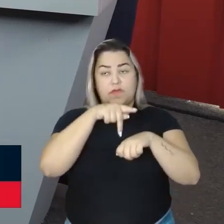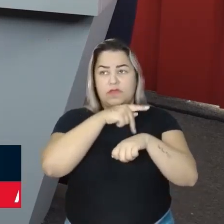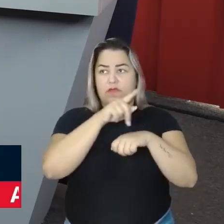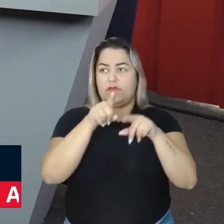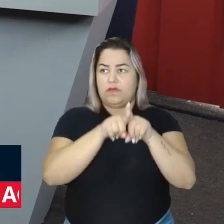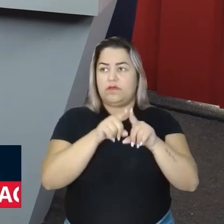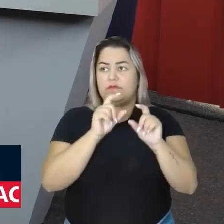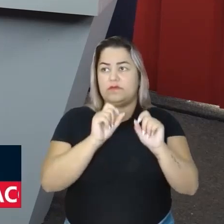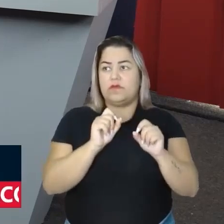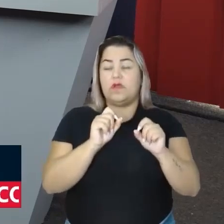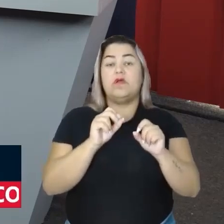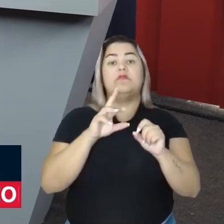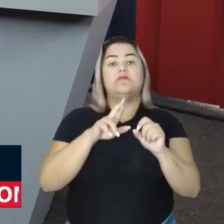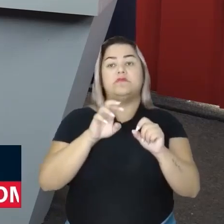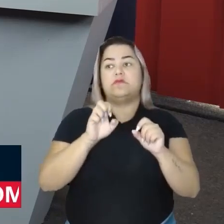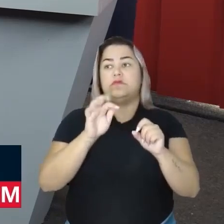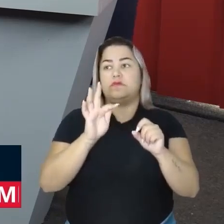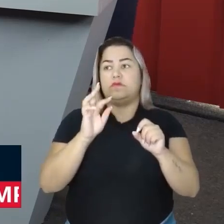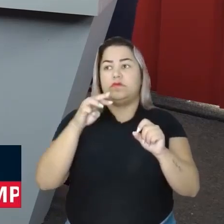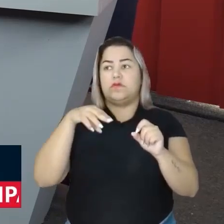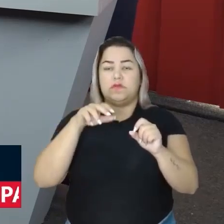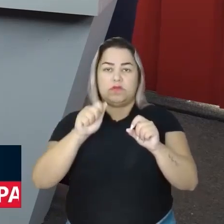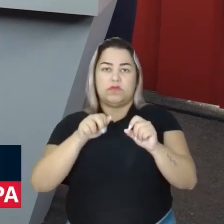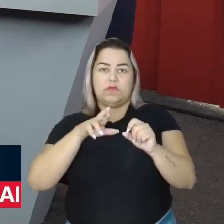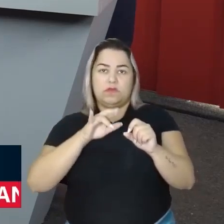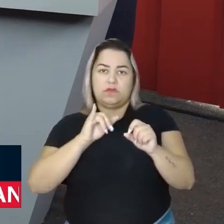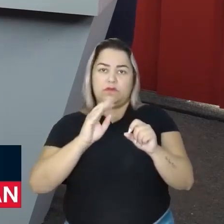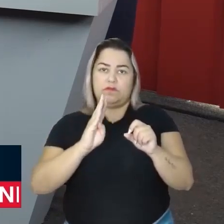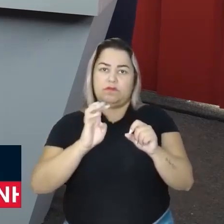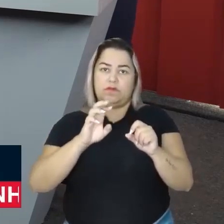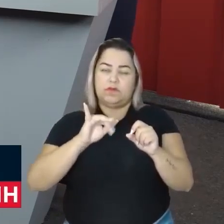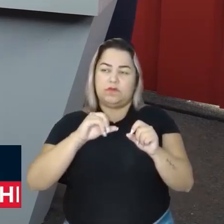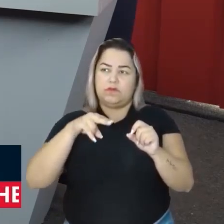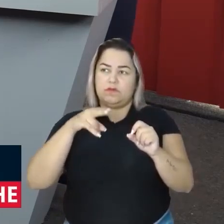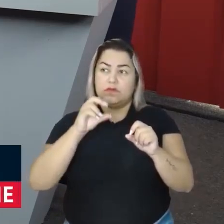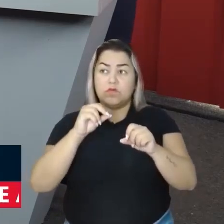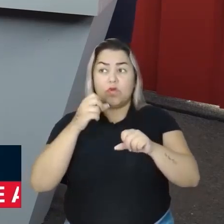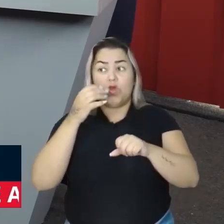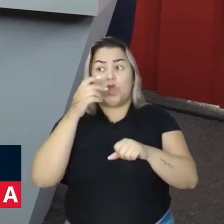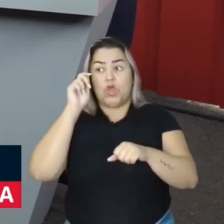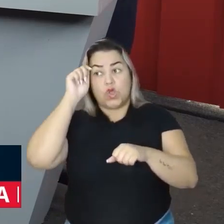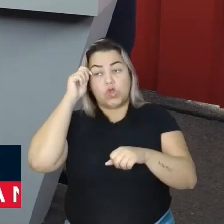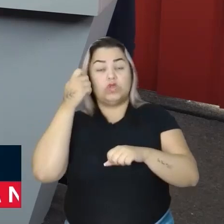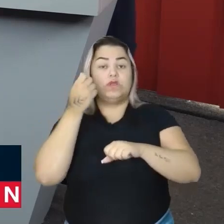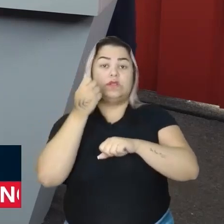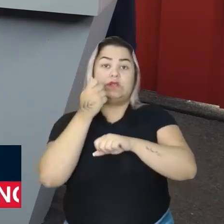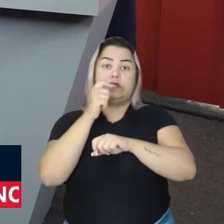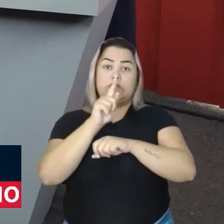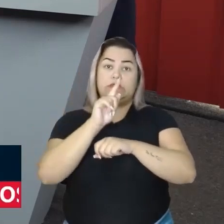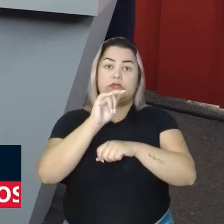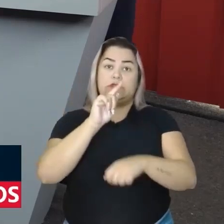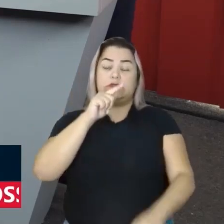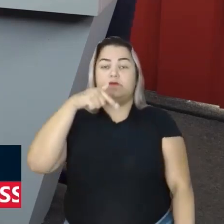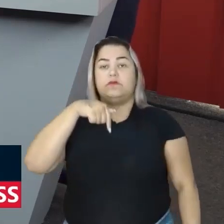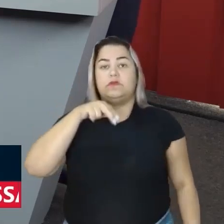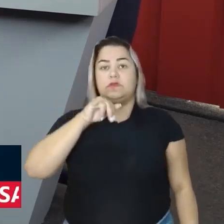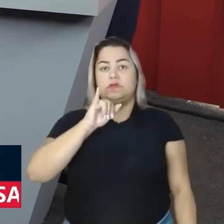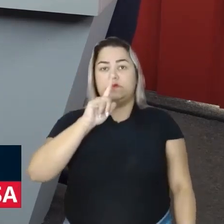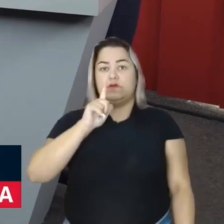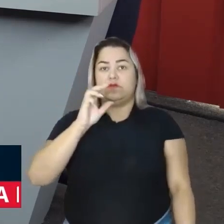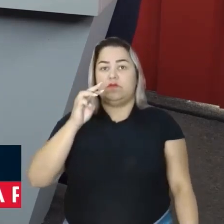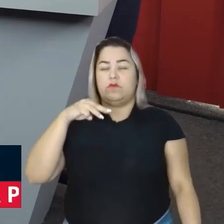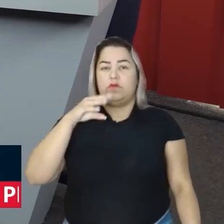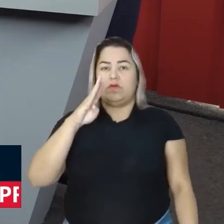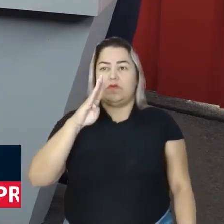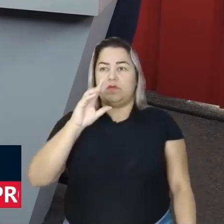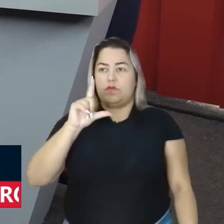agrária, os ribeirinhos, os quilombolas, né, todas as organizações que produzem alimento